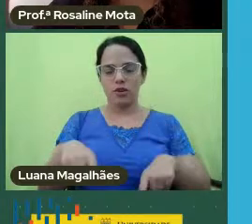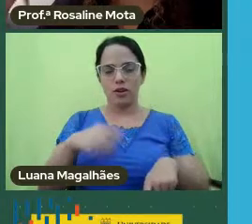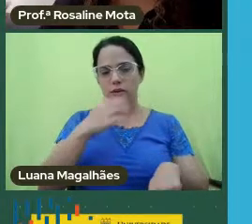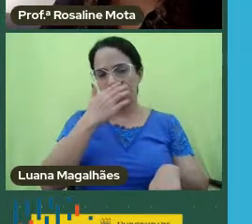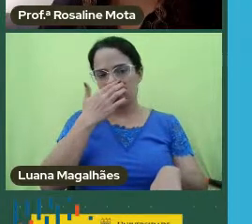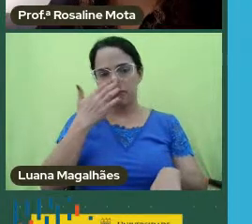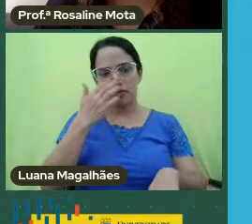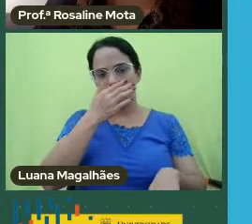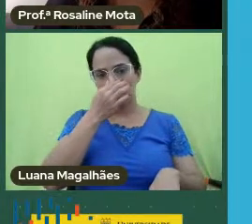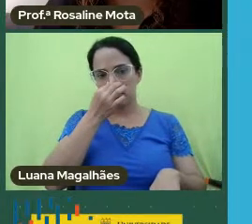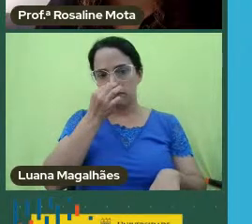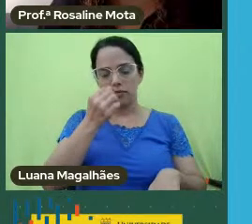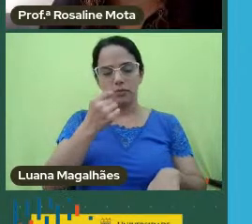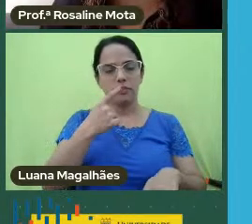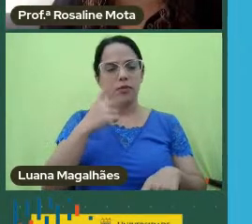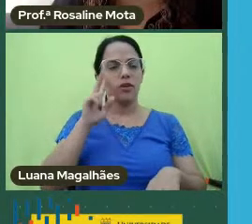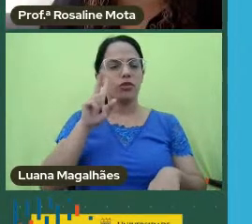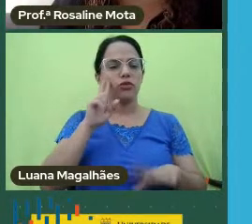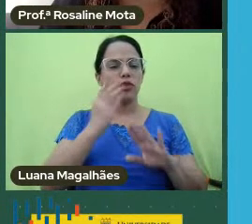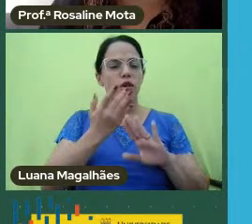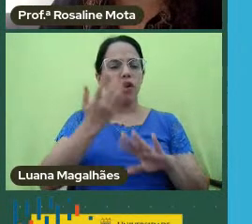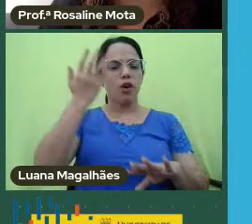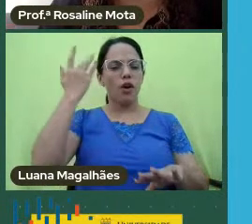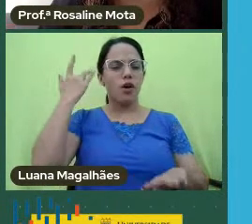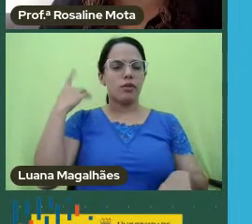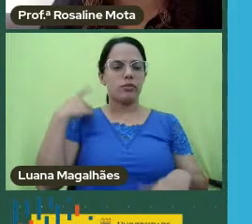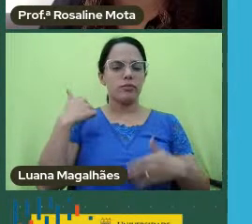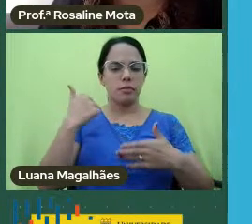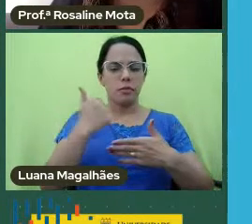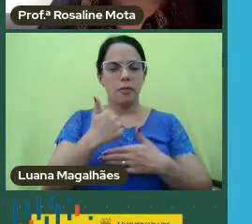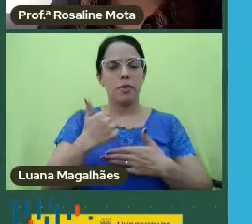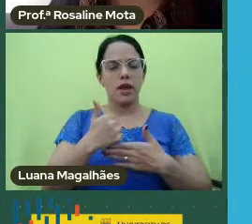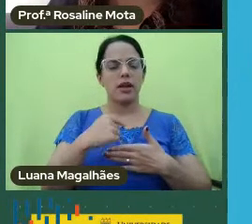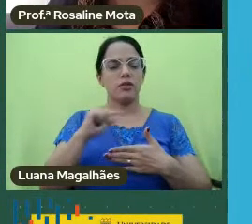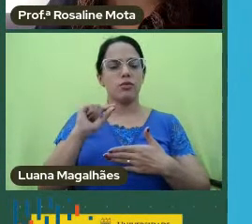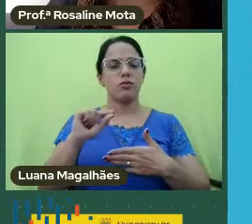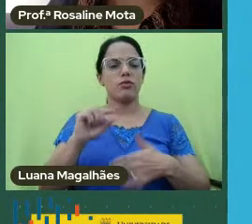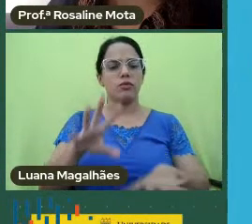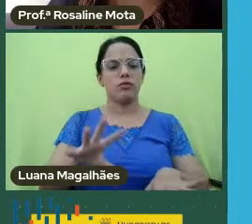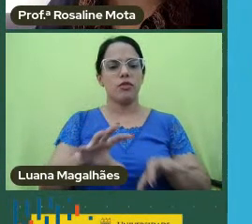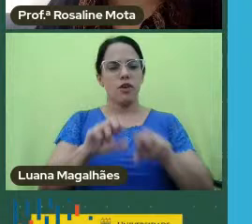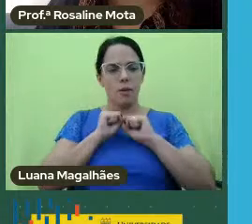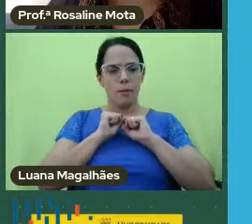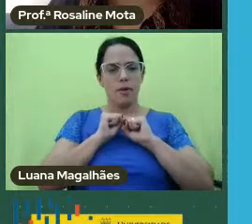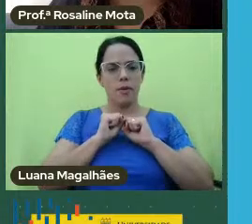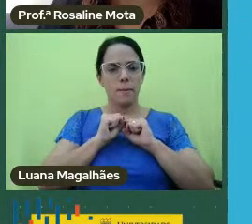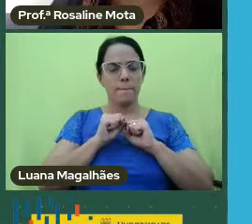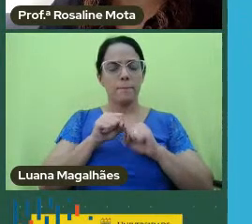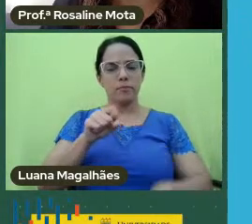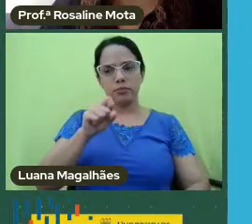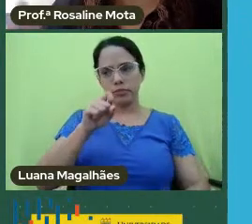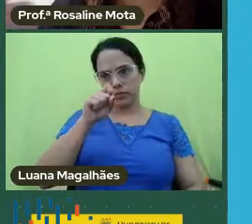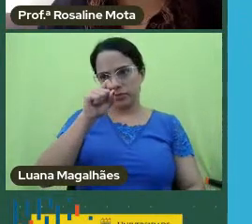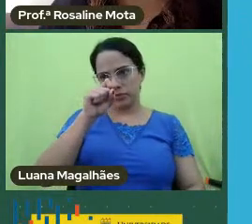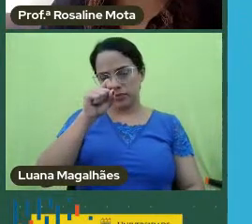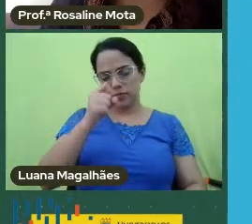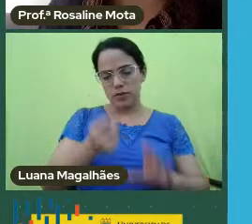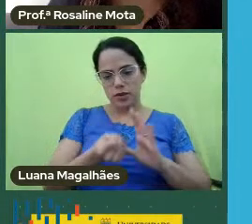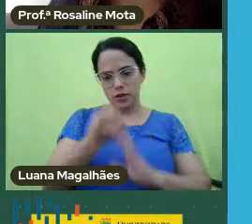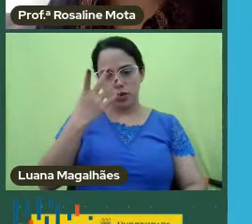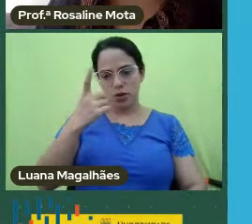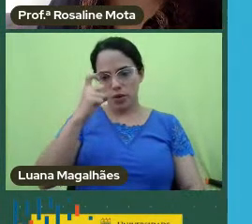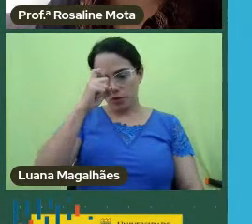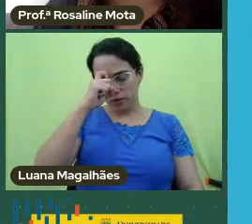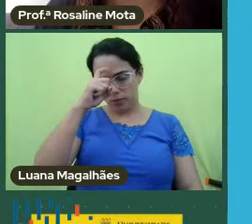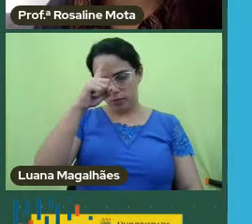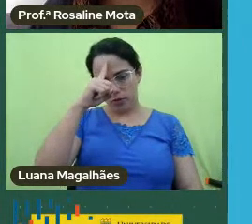que são prontuários históricos, que foram basilares para a formação aí do nosso hospital universitário, seja